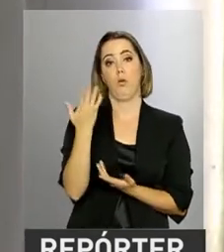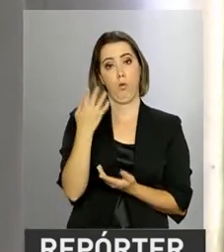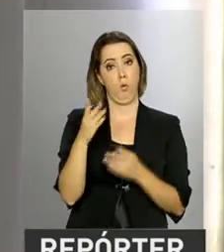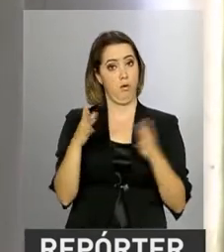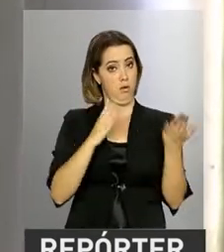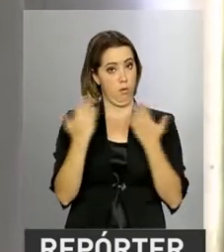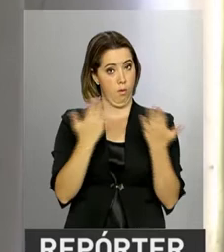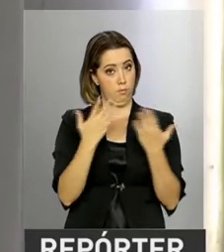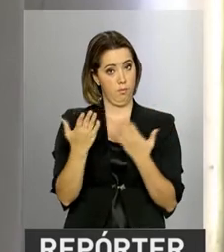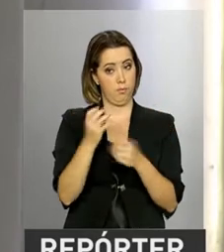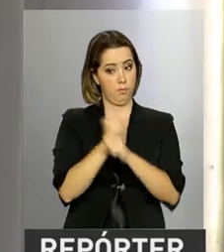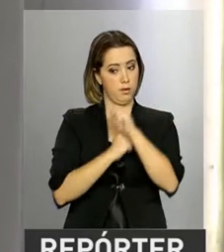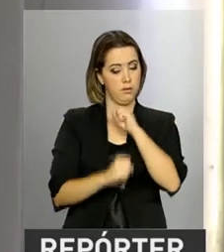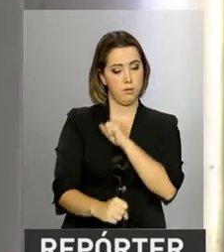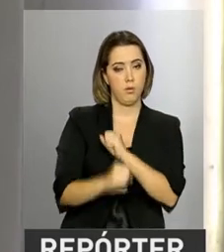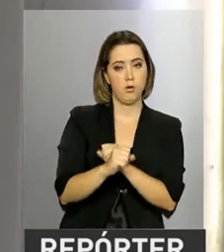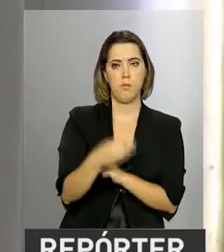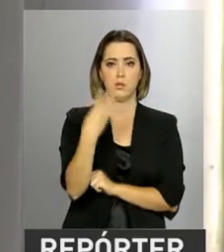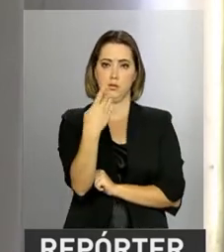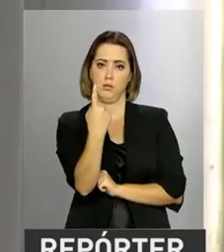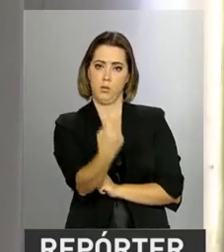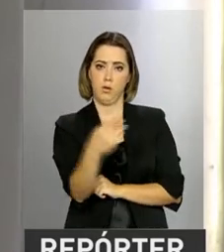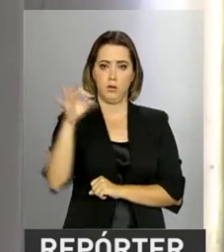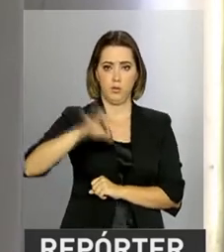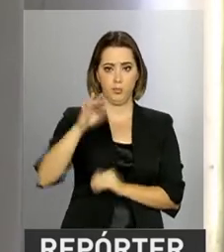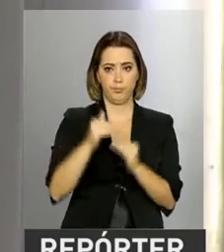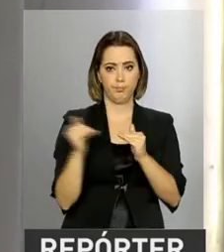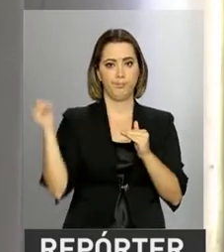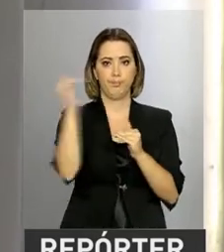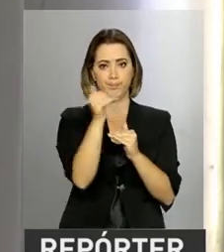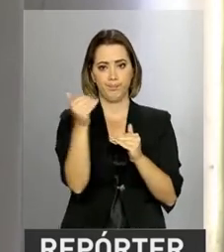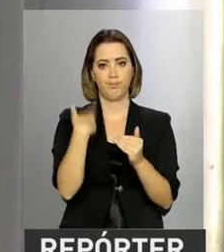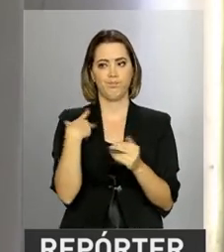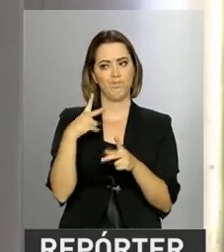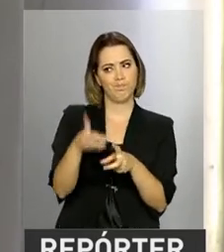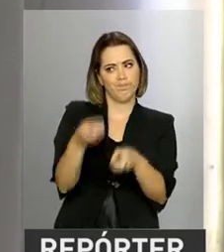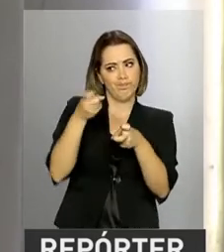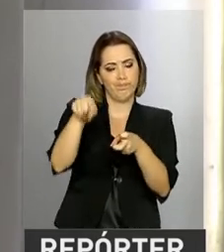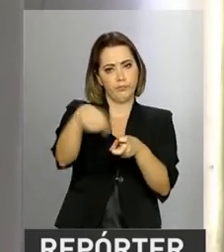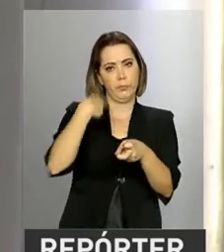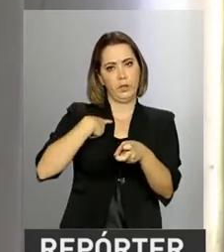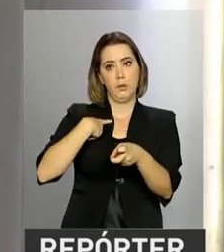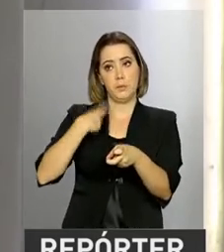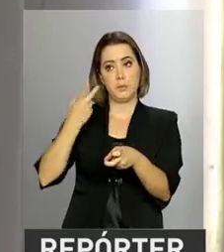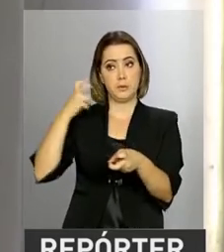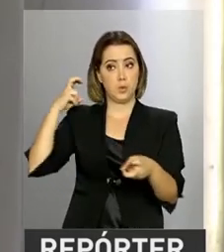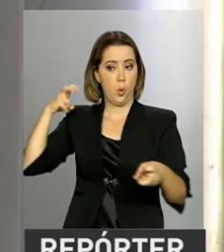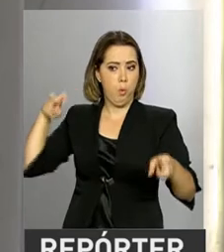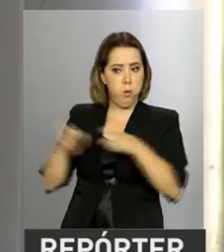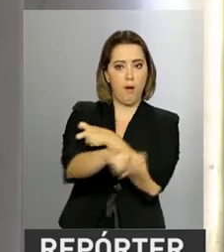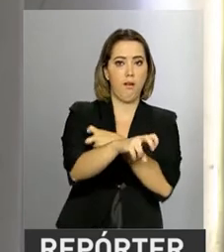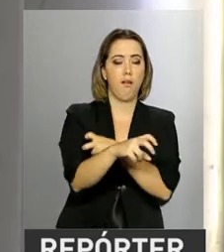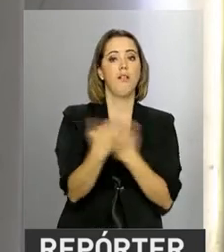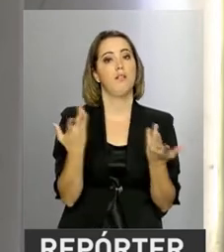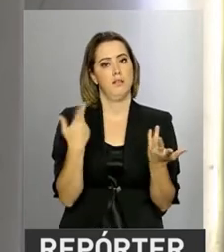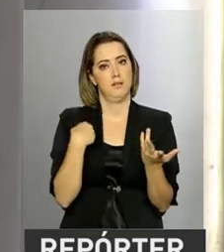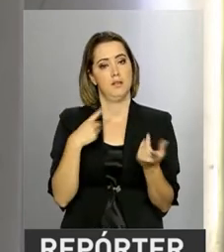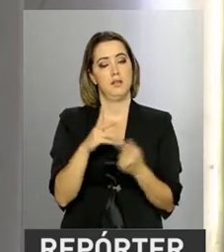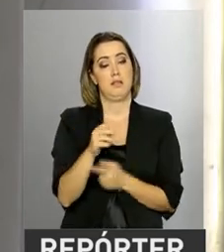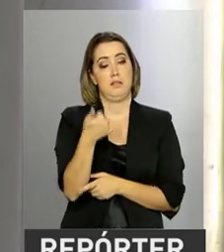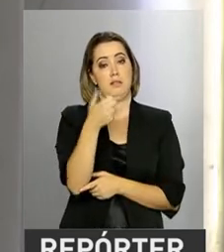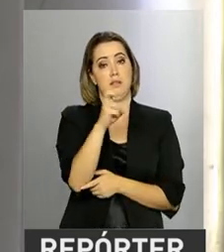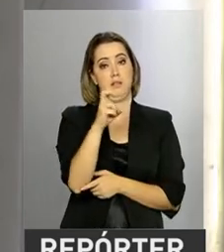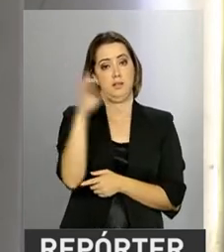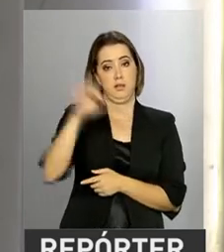que o número de testes feitos no carnaval passado os flagras por excesso de velocidade aumentaram 15%